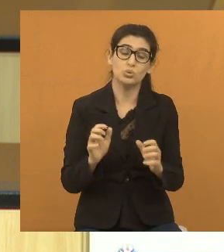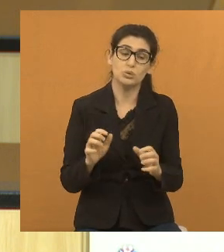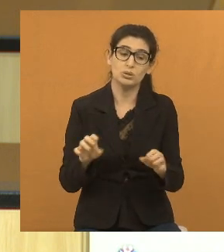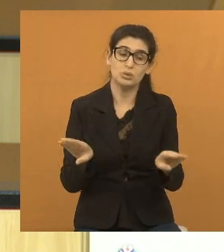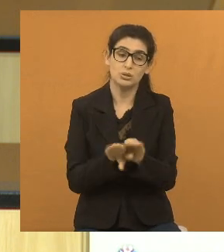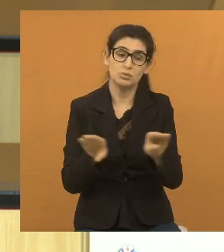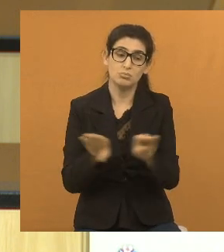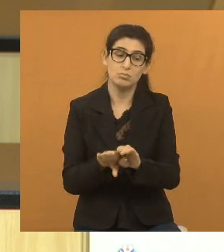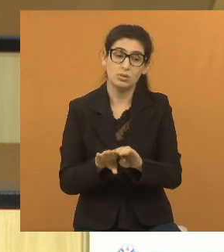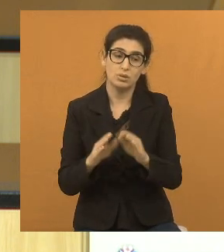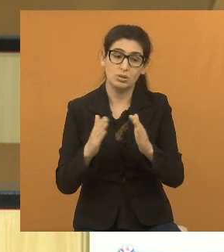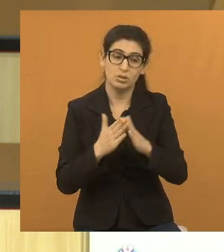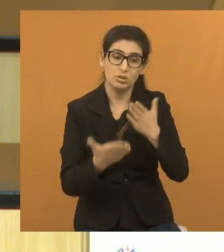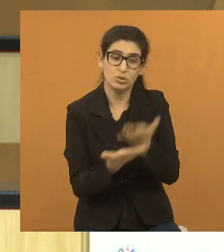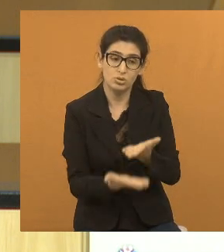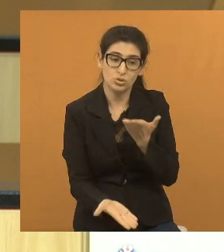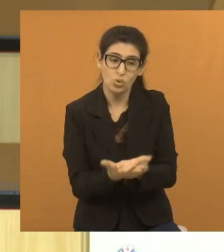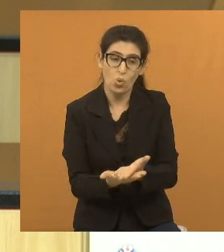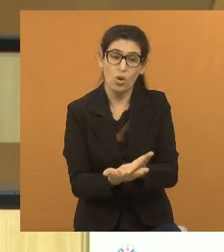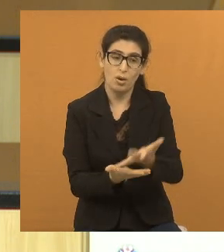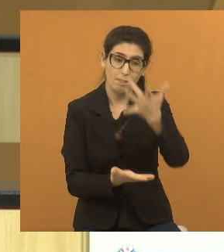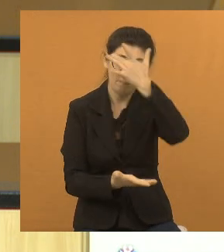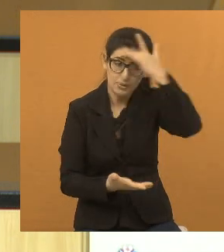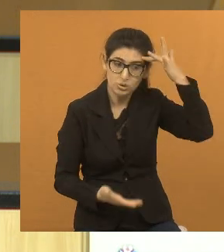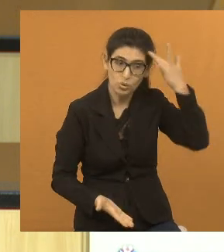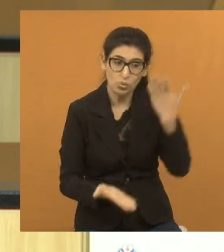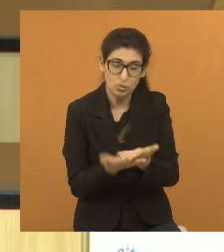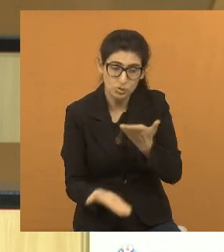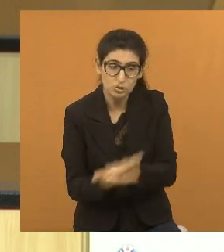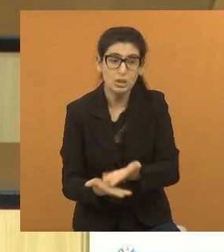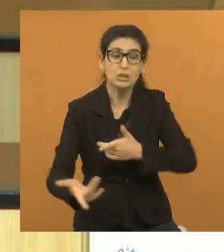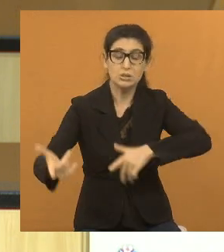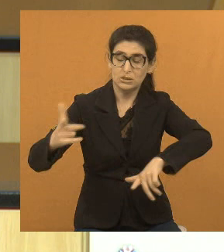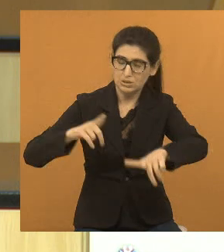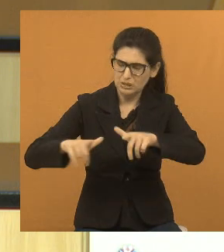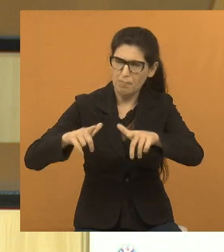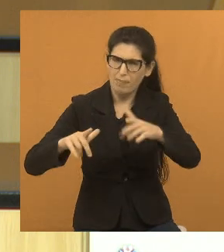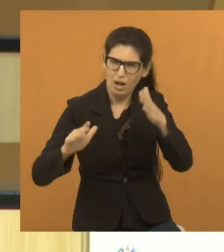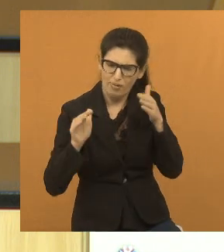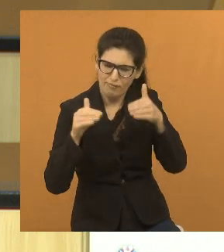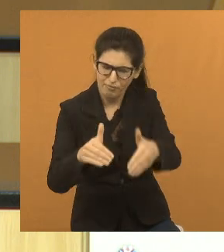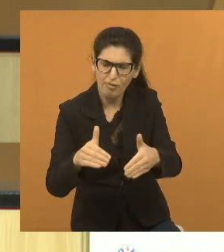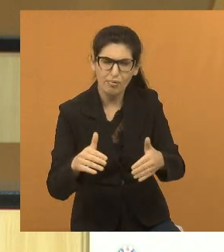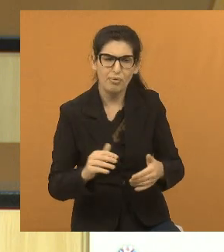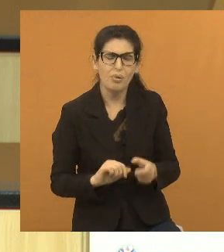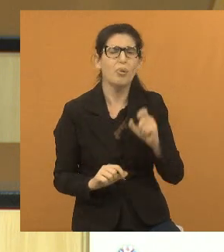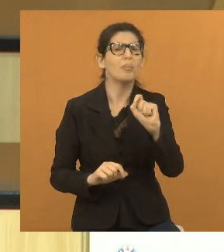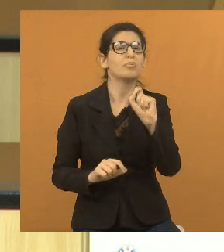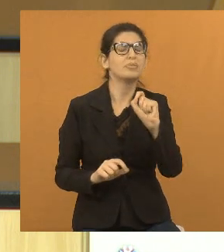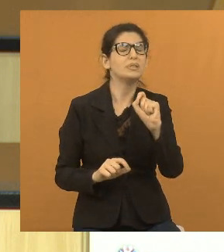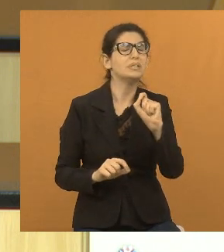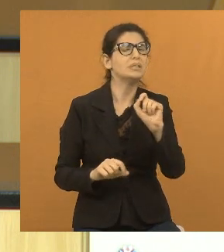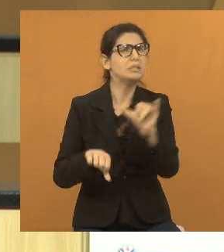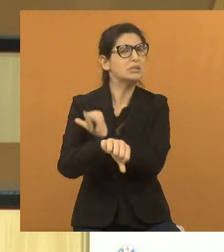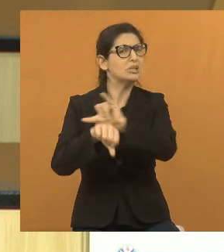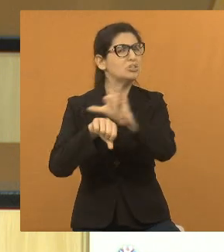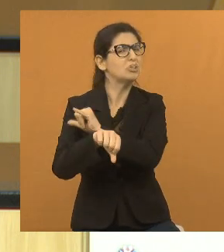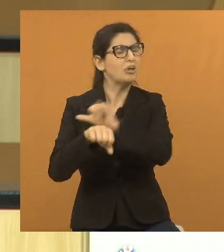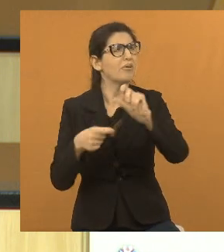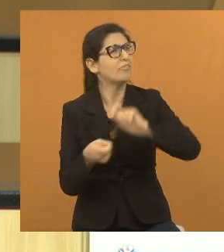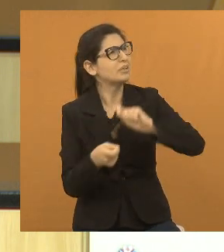onde tem um pessoal que está estudando, que trabalha já com essas questões, o que a gente poderia estar fazendo